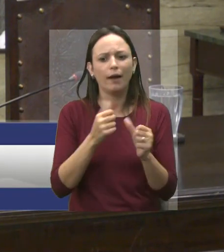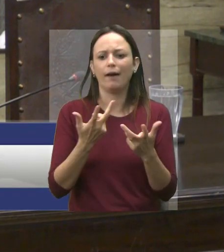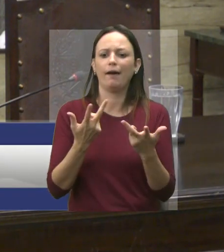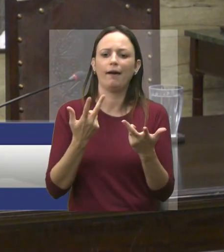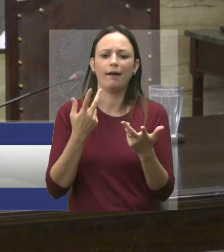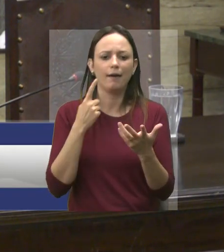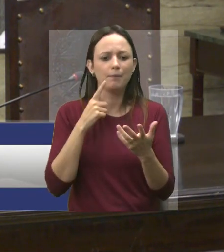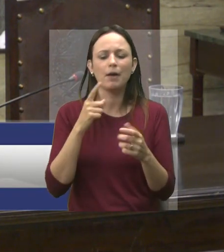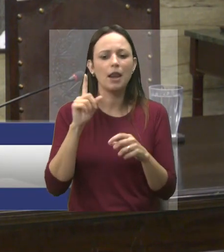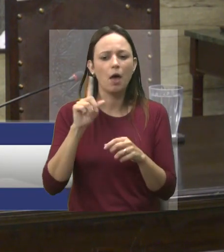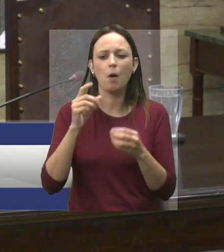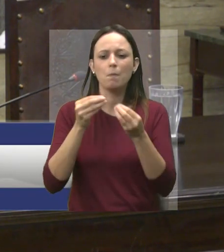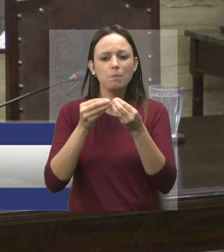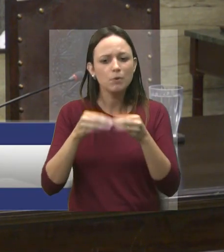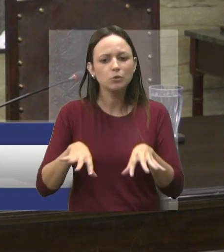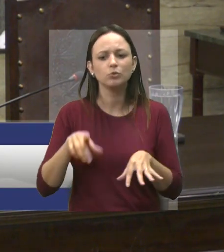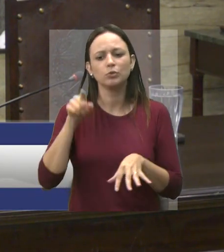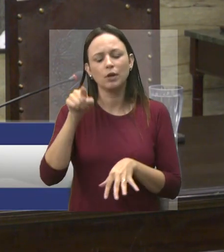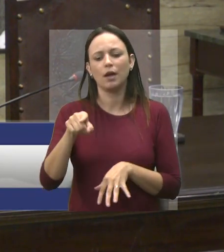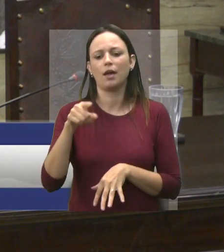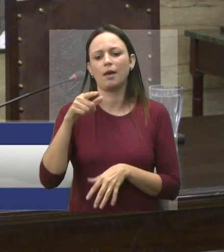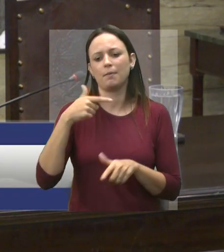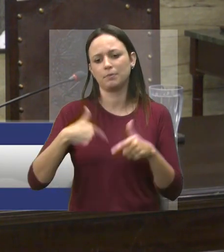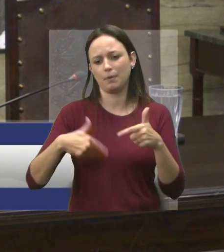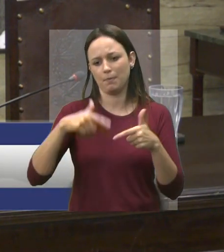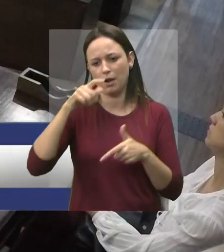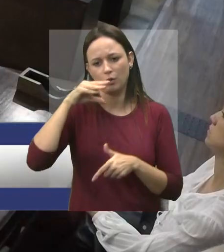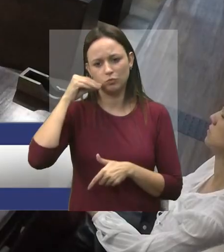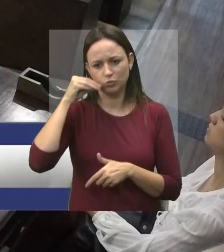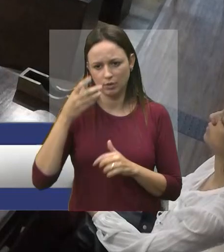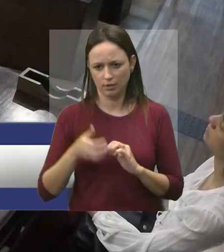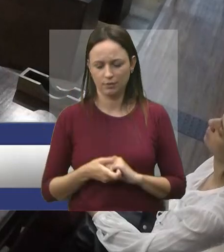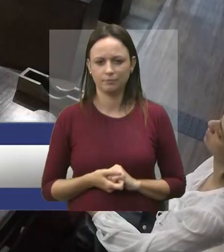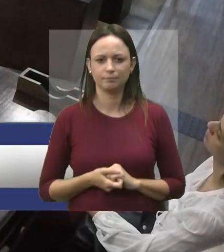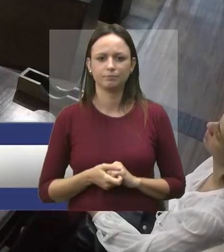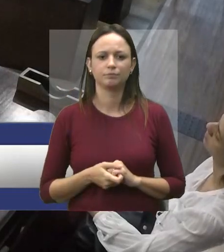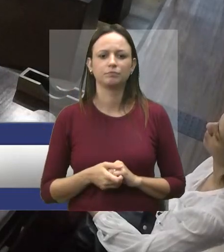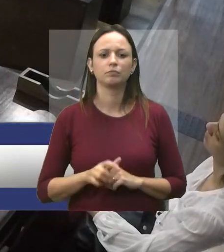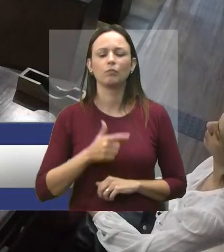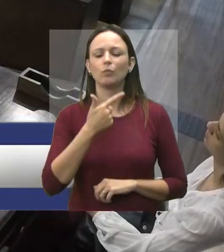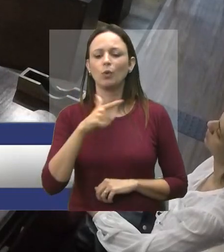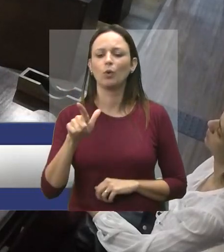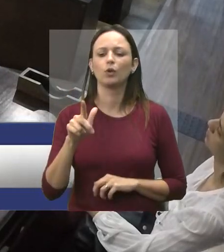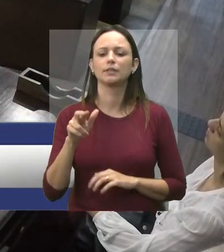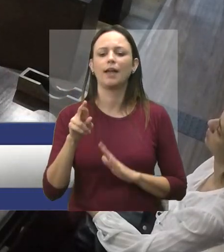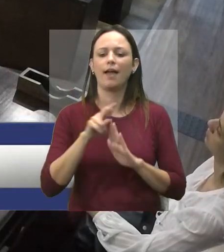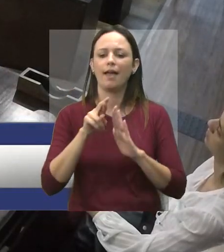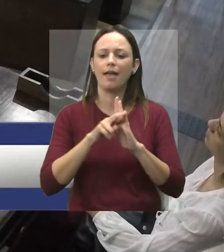aos trabalhadores. Tá? A outra regra de transição que a gente vai ter